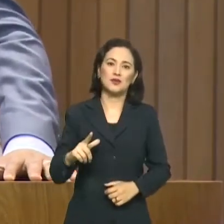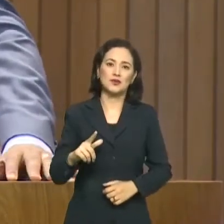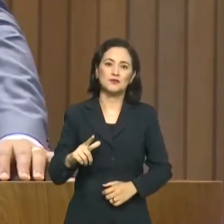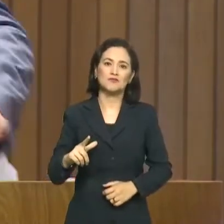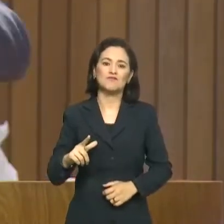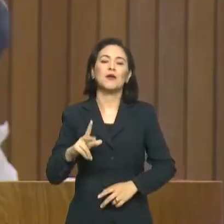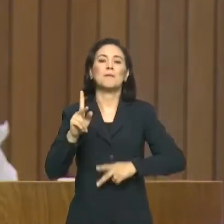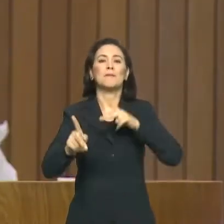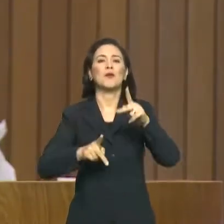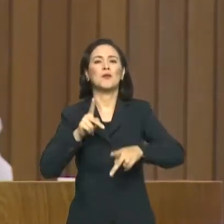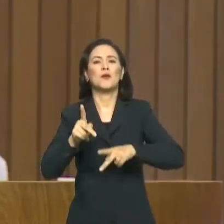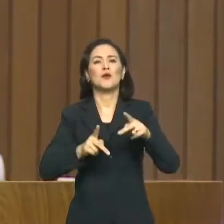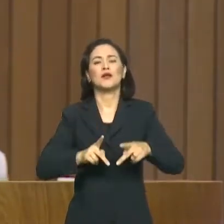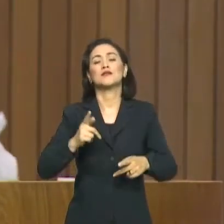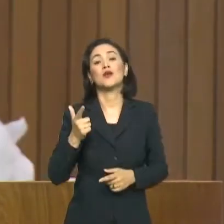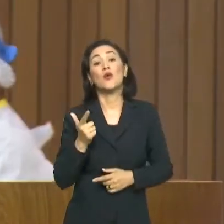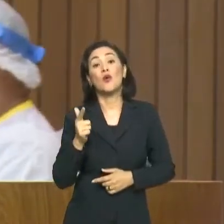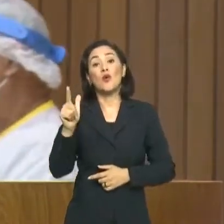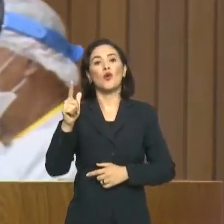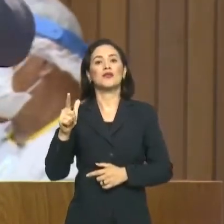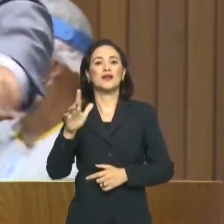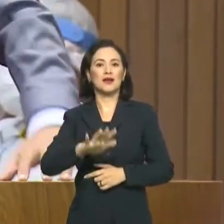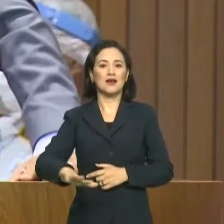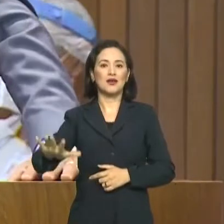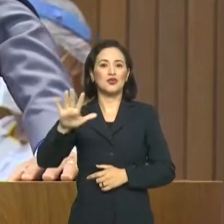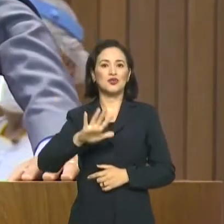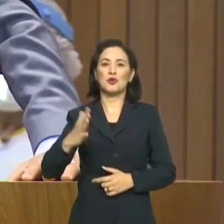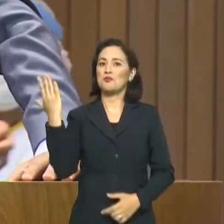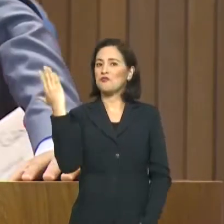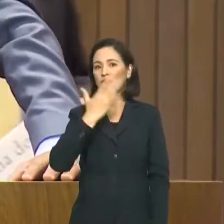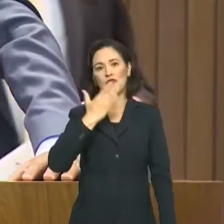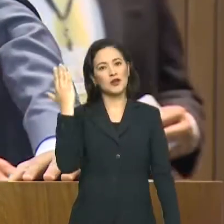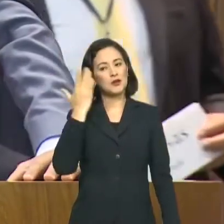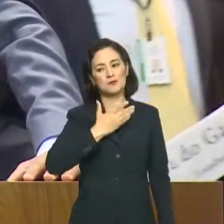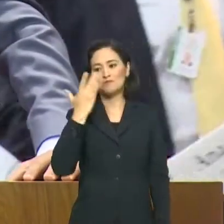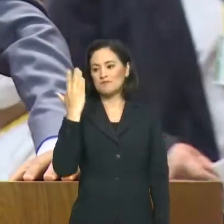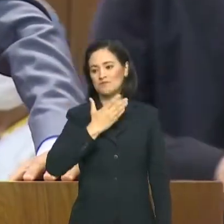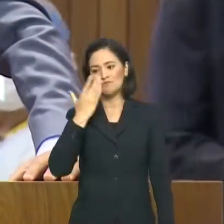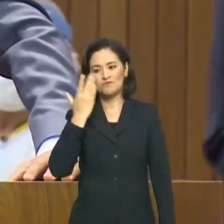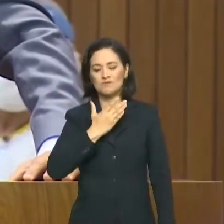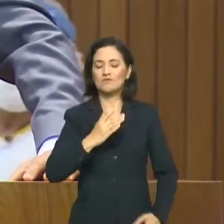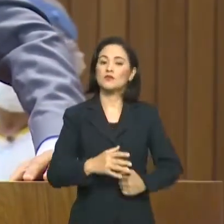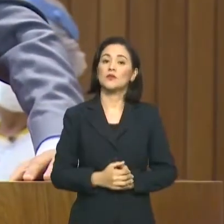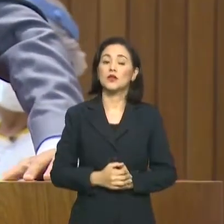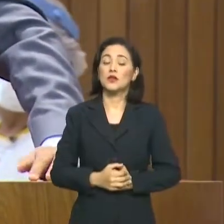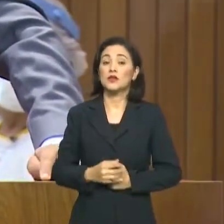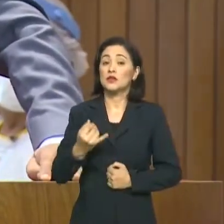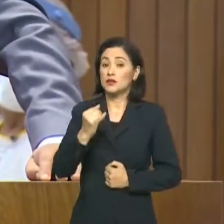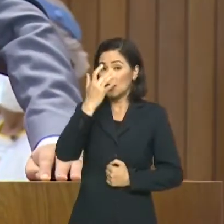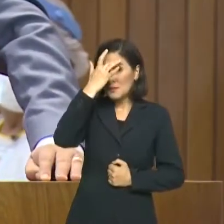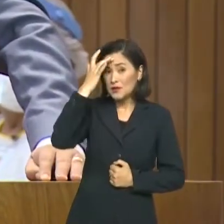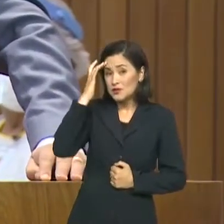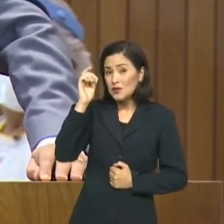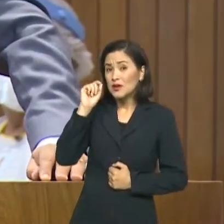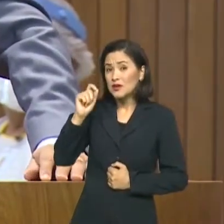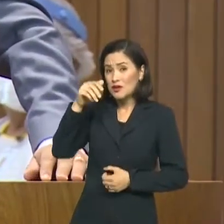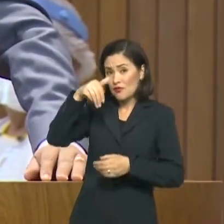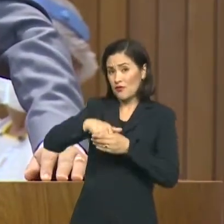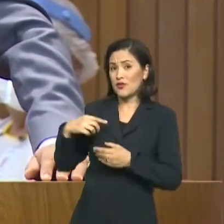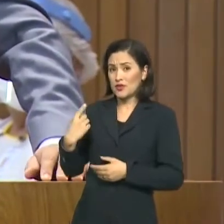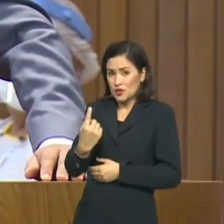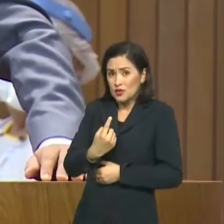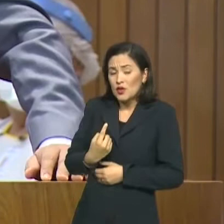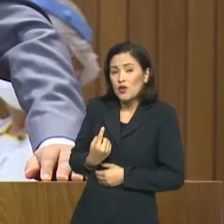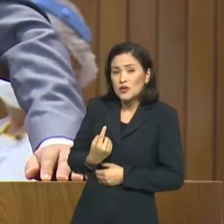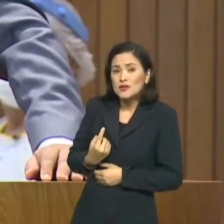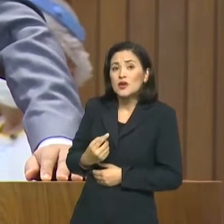para representá-lo aqui é de fundamental importância. Semana passada eu estava em João Lisboa e